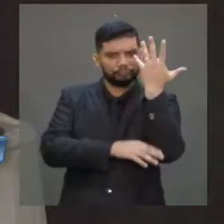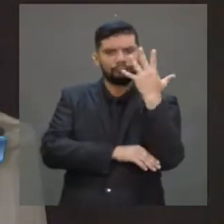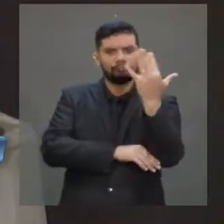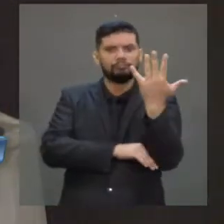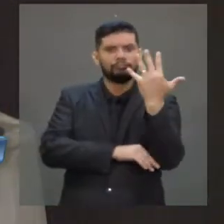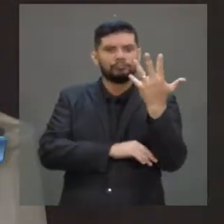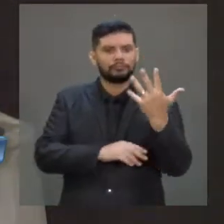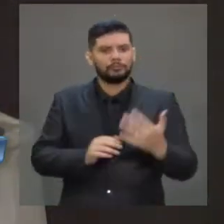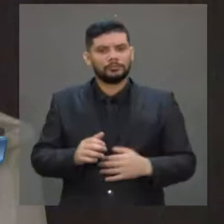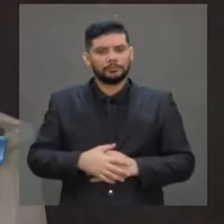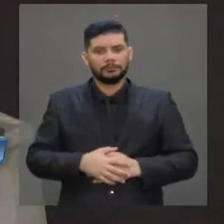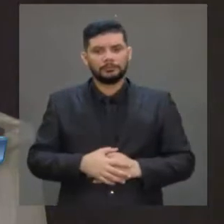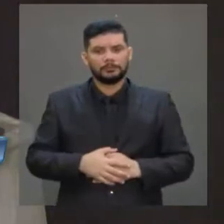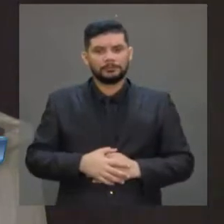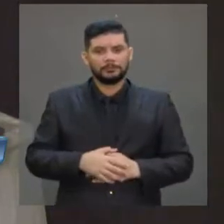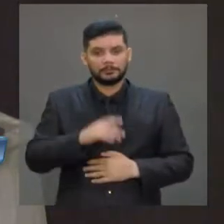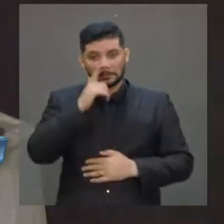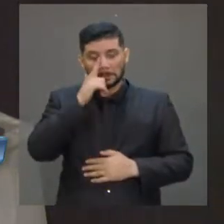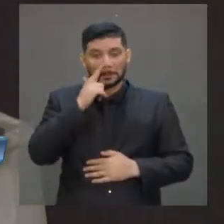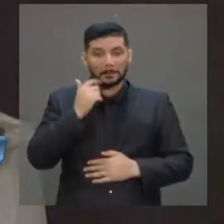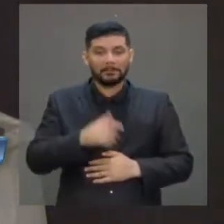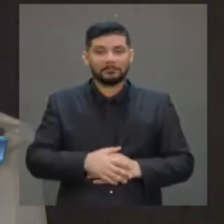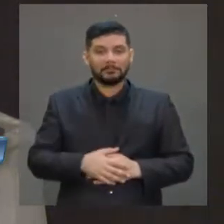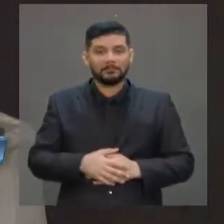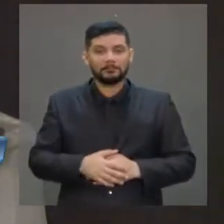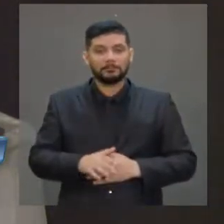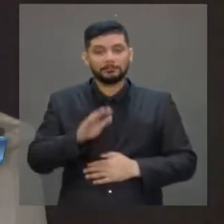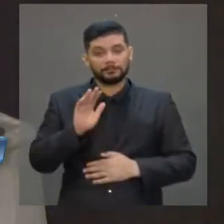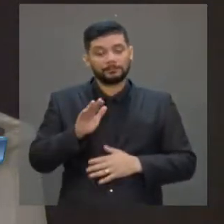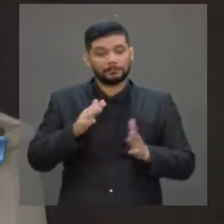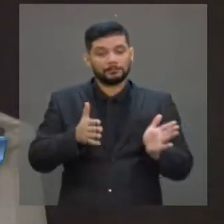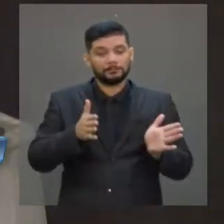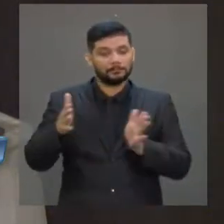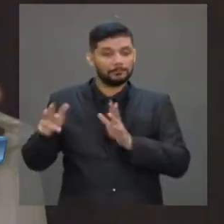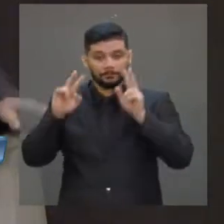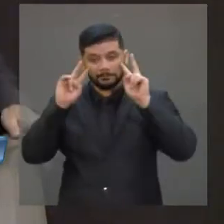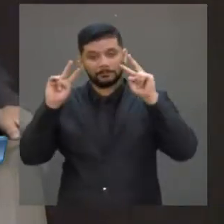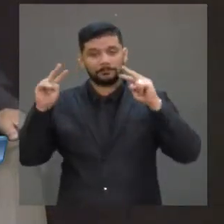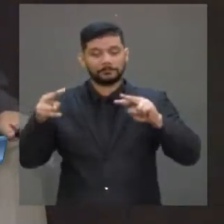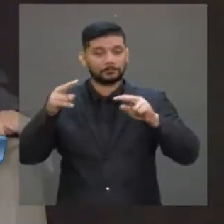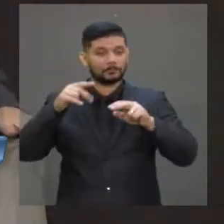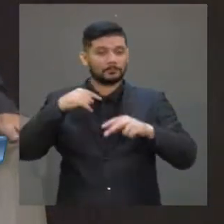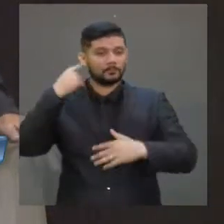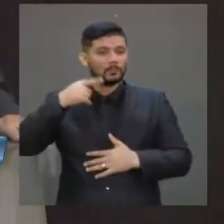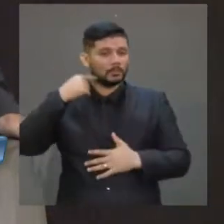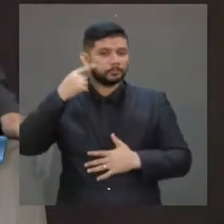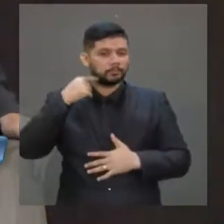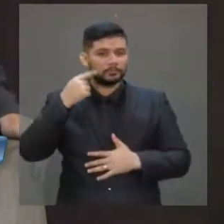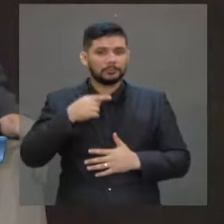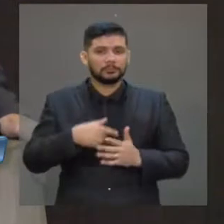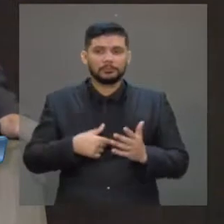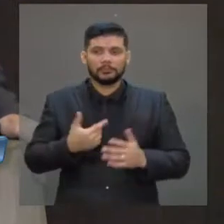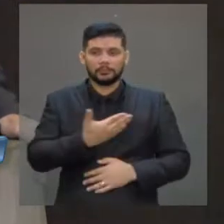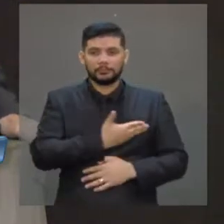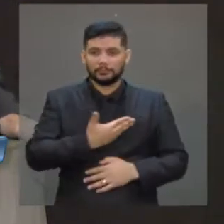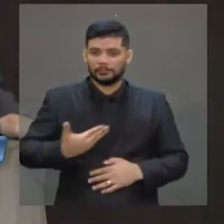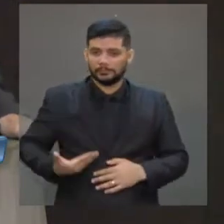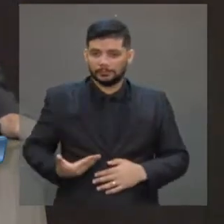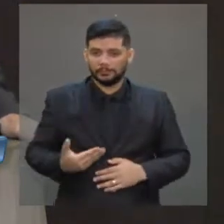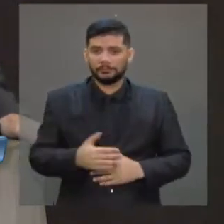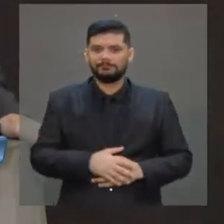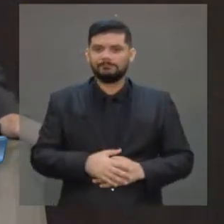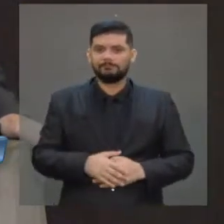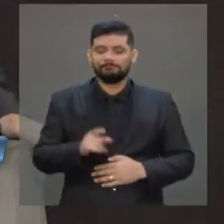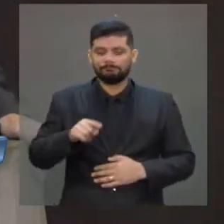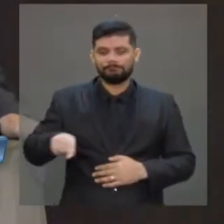biodiversidade. Do ponto de vista jurídico, fica comprovado que o Estado